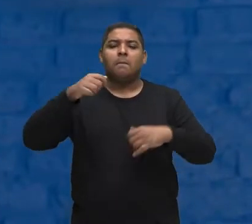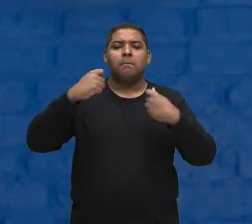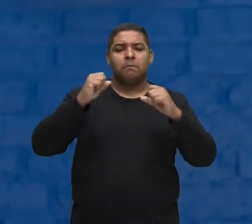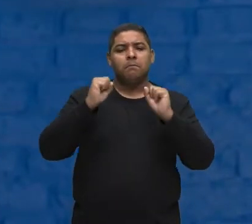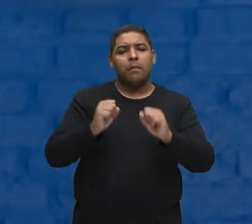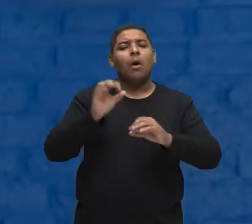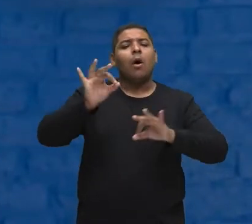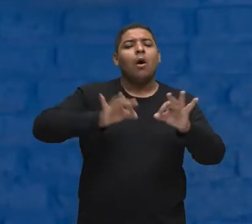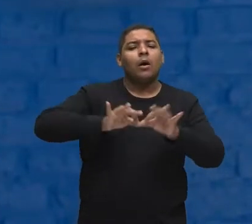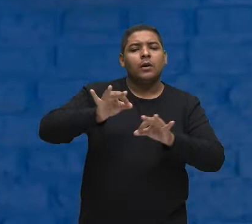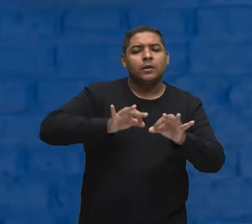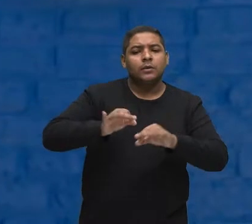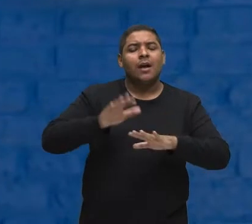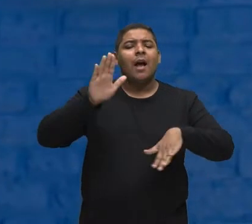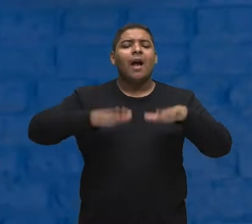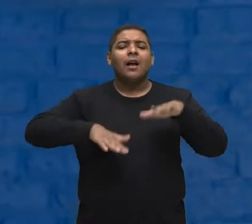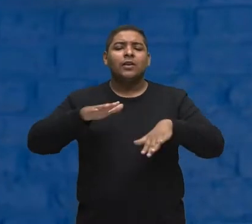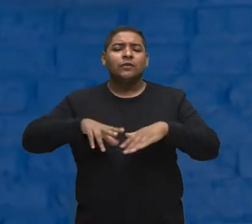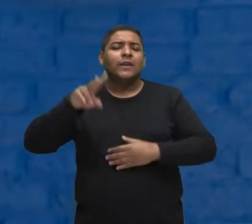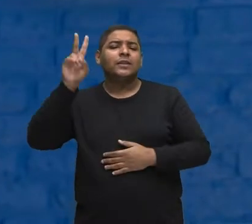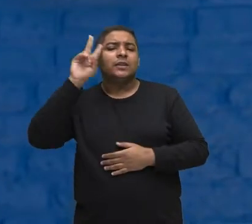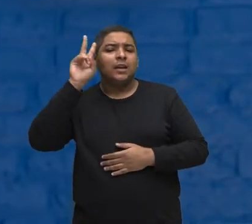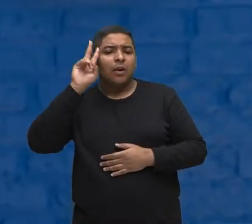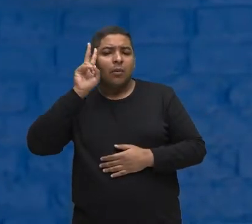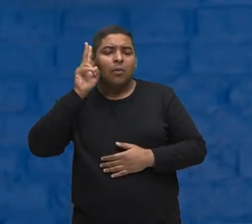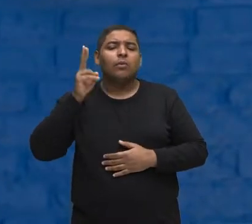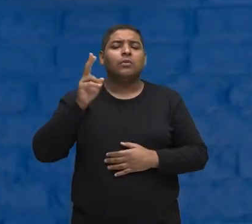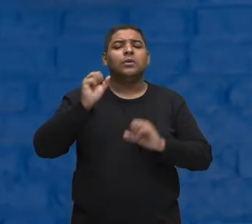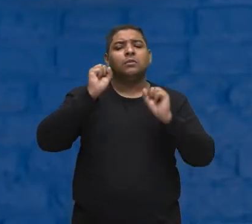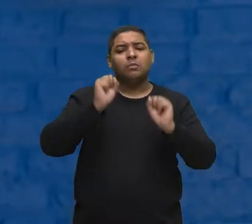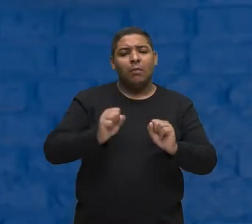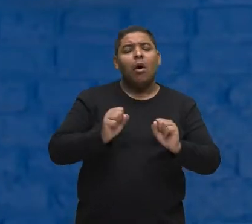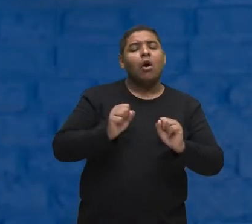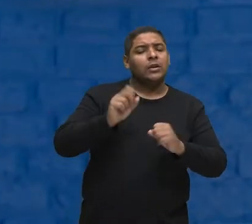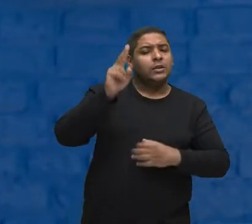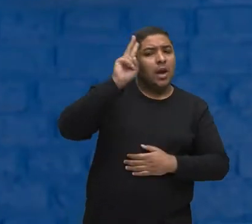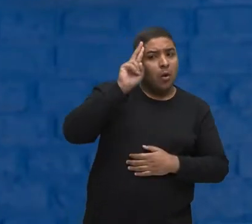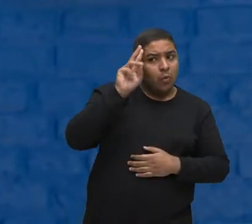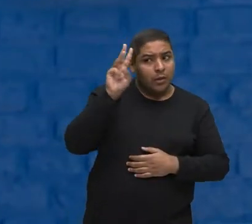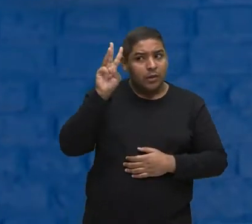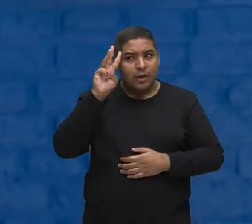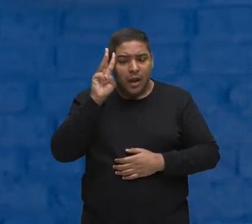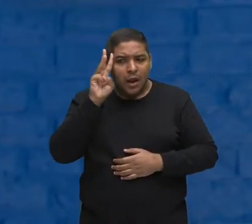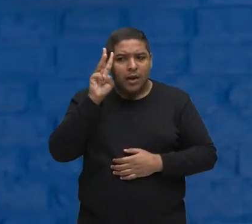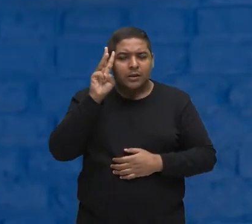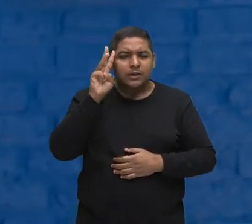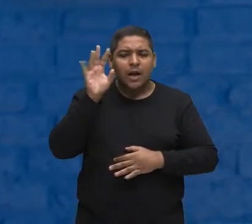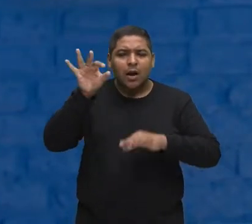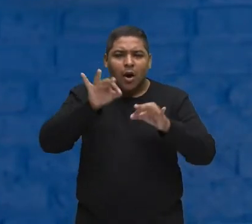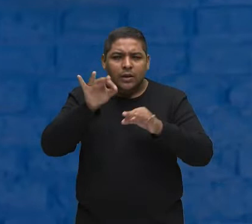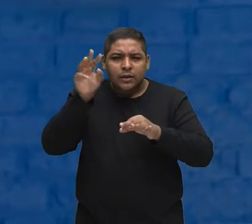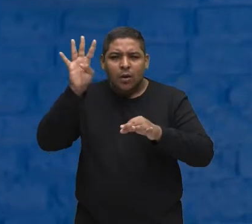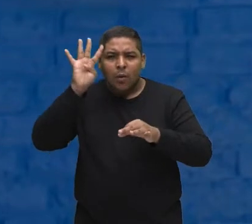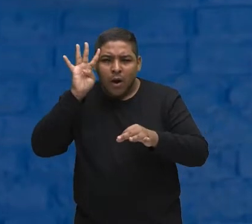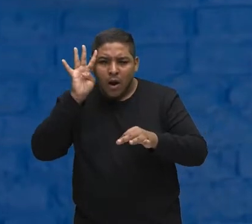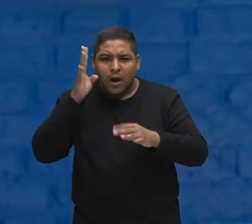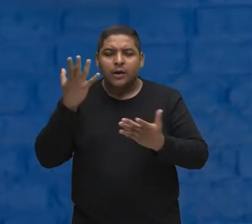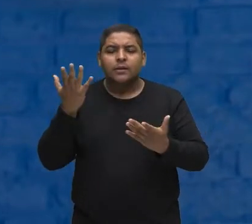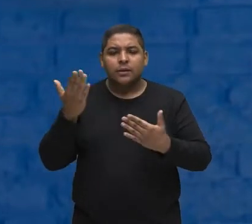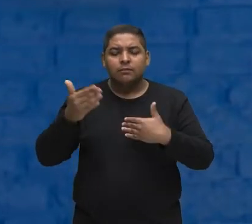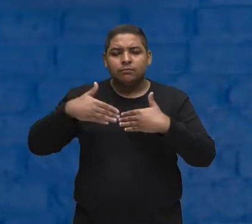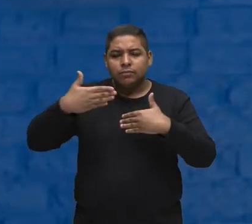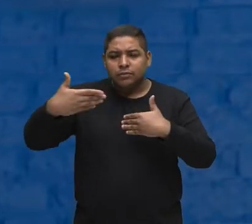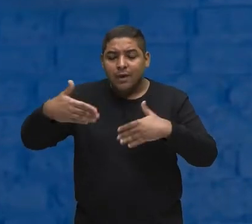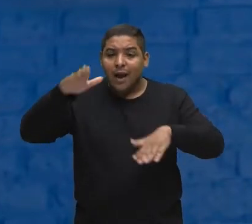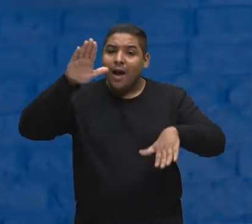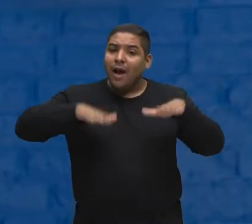organizar. Mas, às vezes, na segunda, pode acontecer a mesma coisa na terça, a gente vai se programando para a quarta. Mas, de vez em